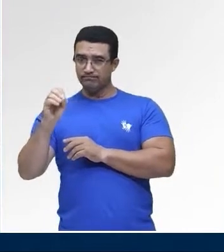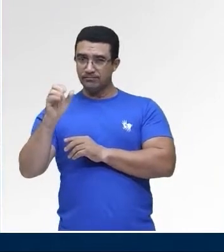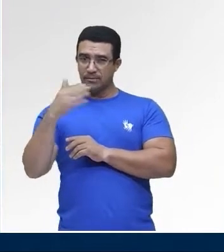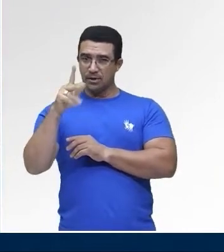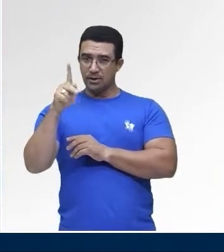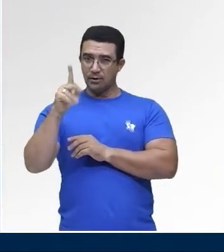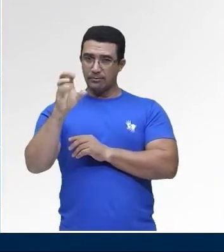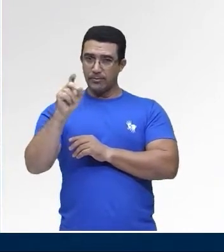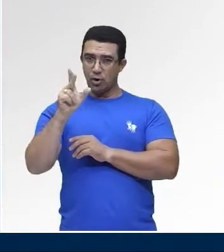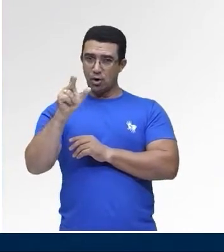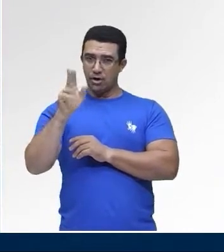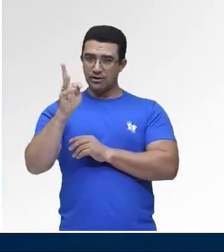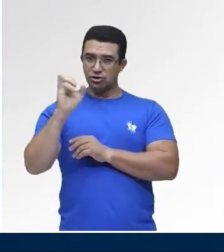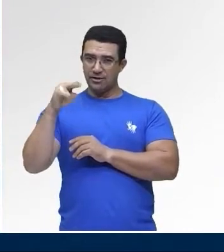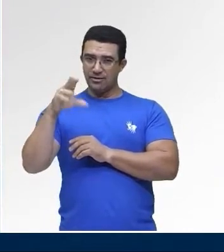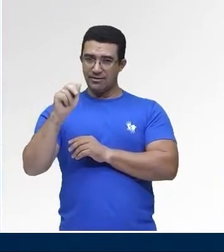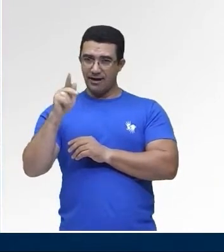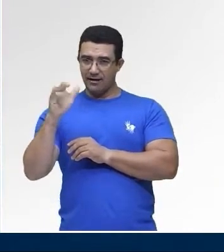observam,